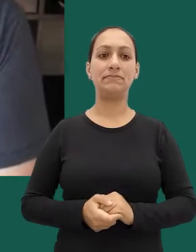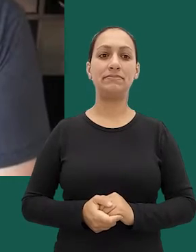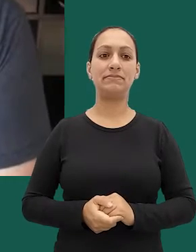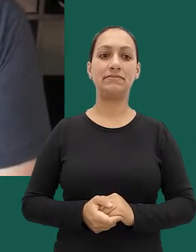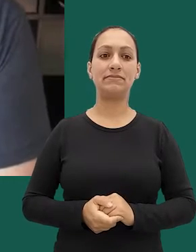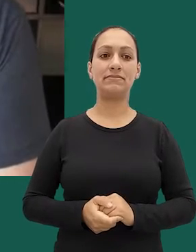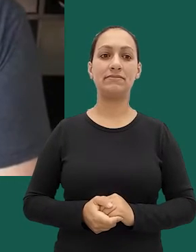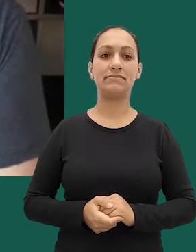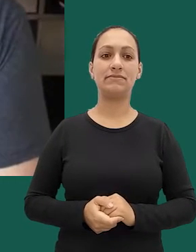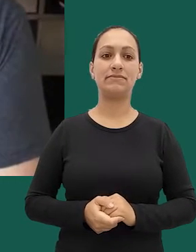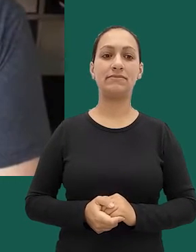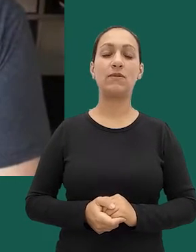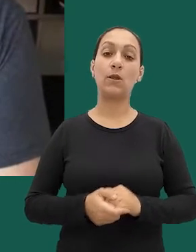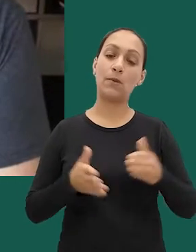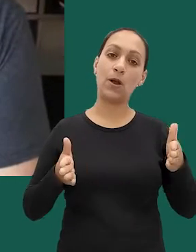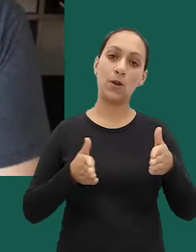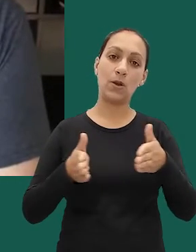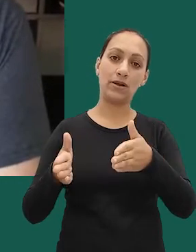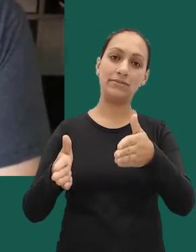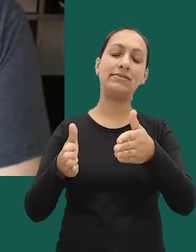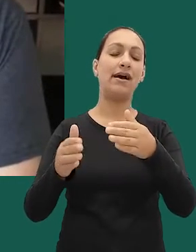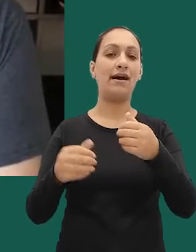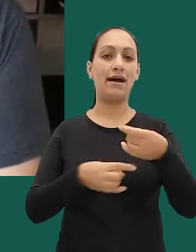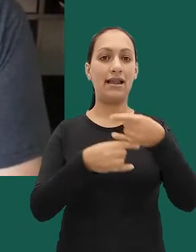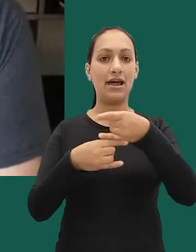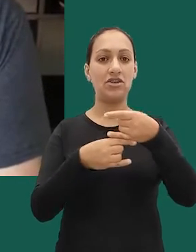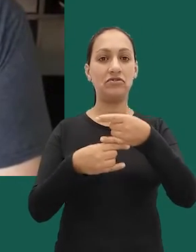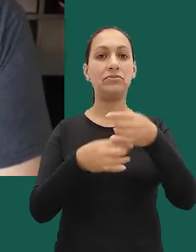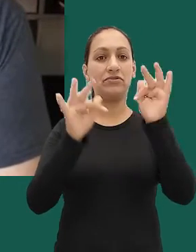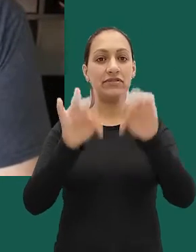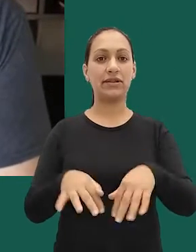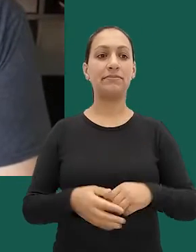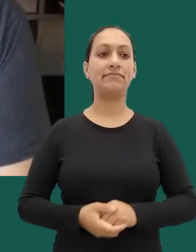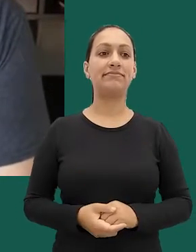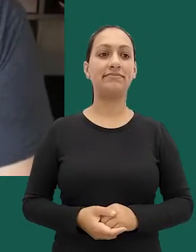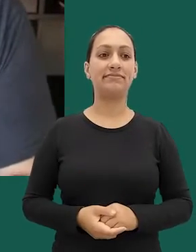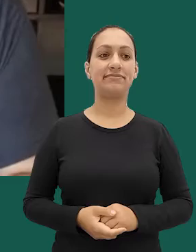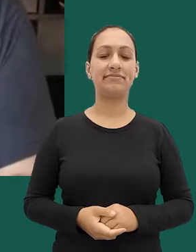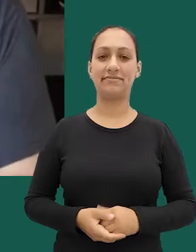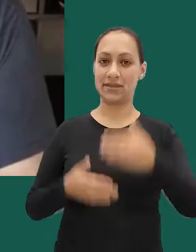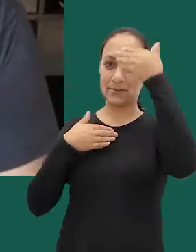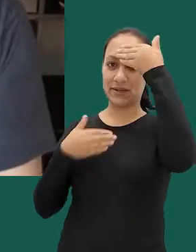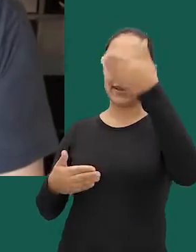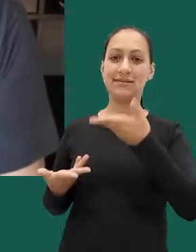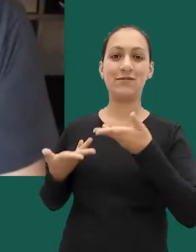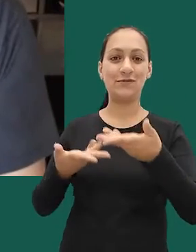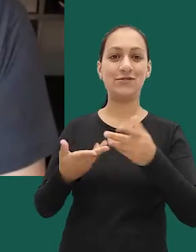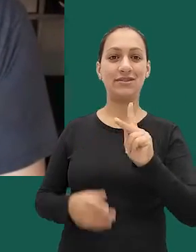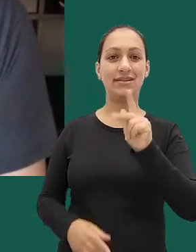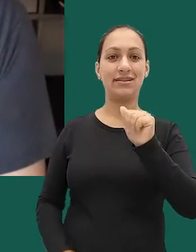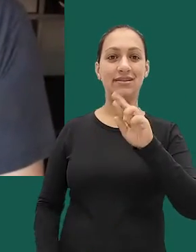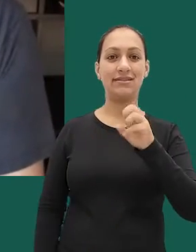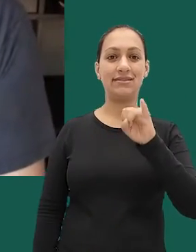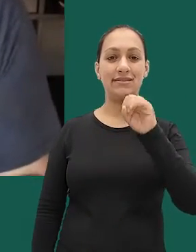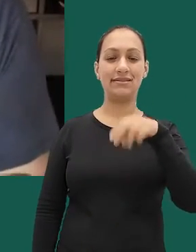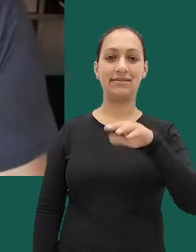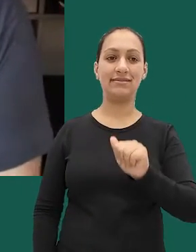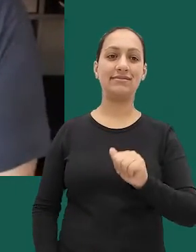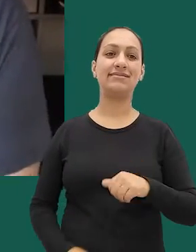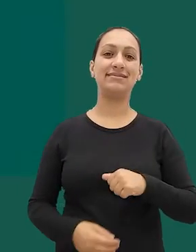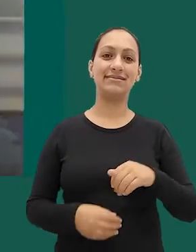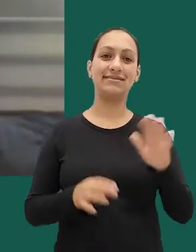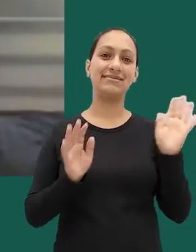gente caminhar essa live para o final. Ótimo. Obrigado pelo convite, cara. Eu que agradeço.